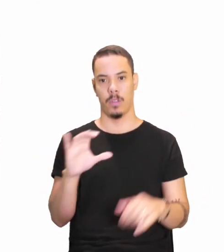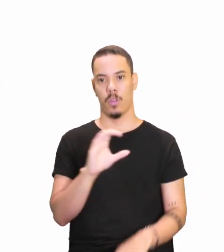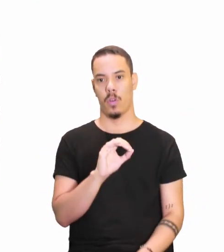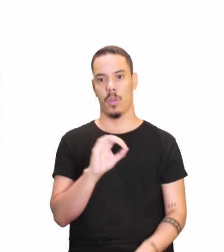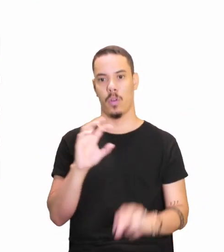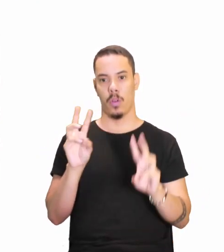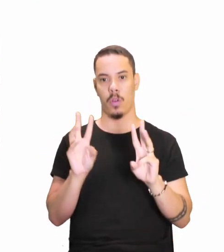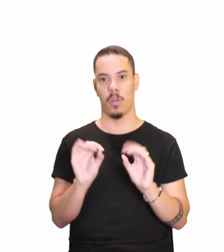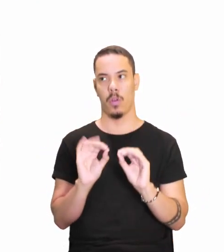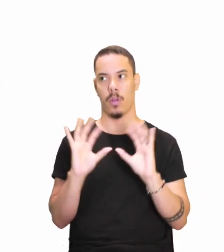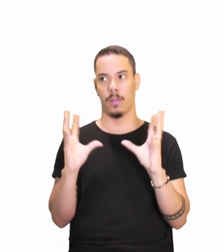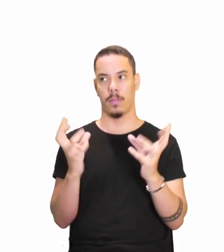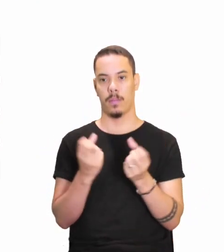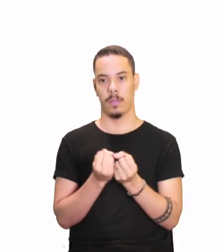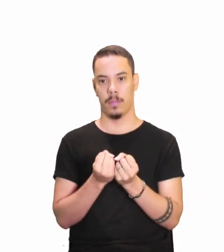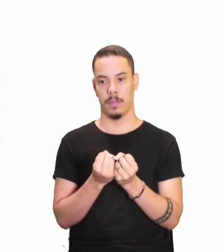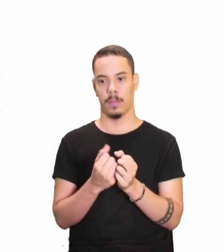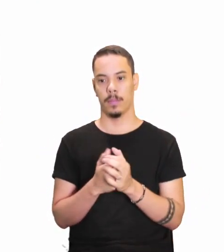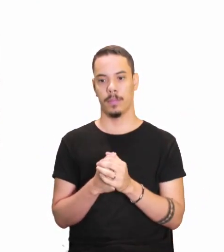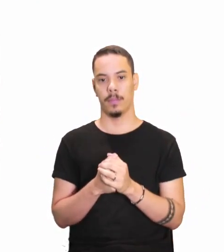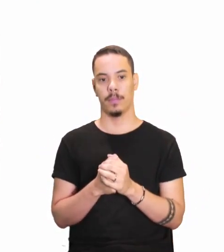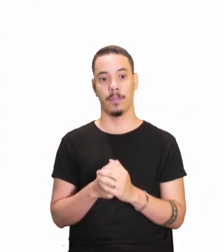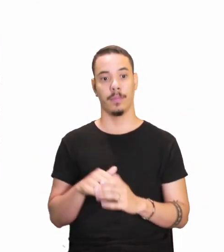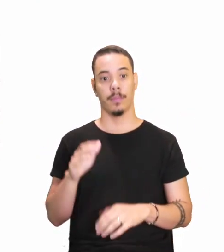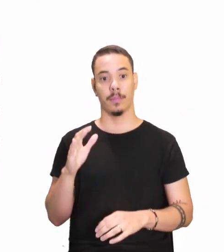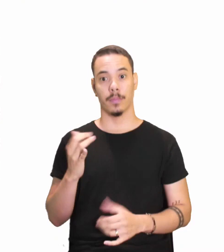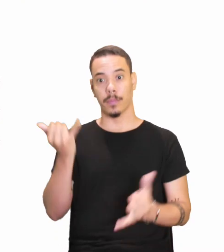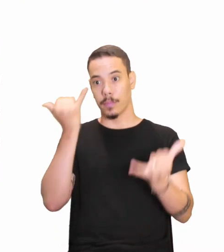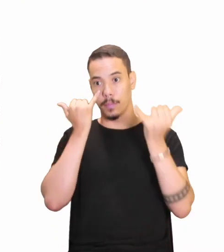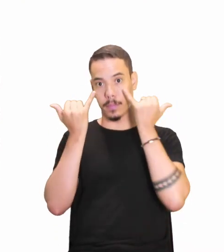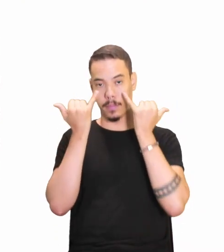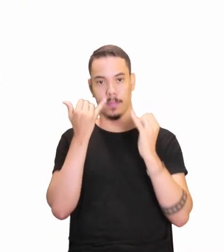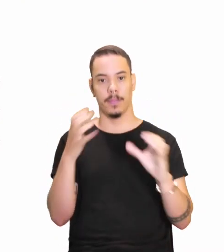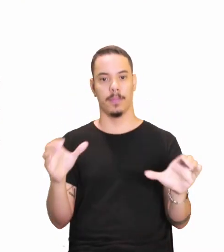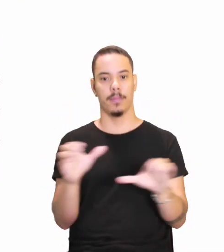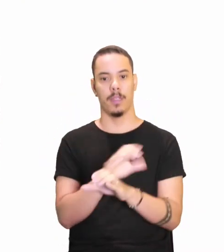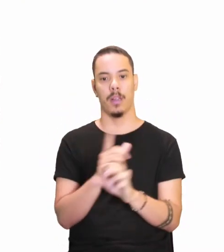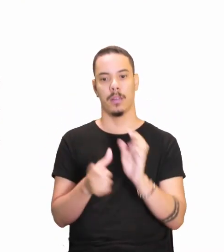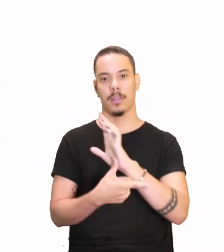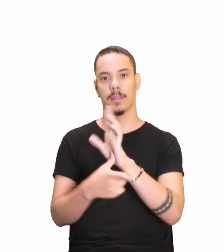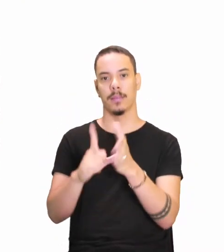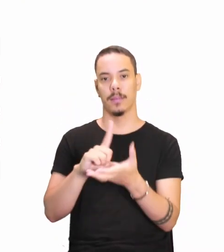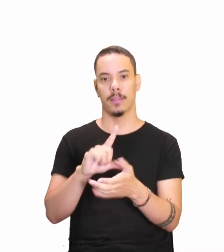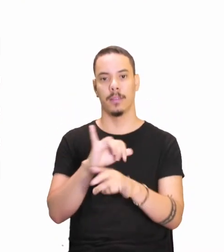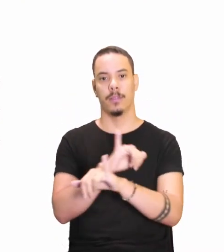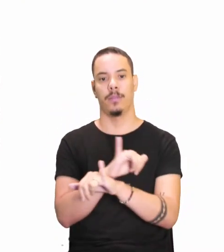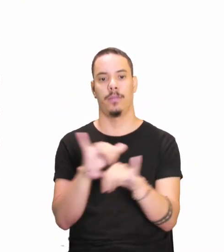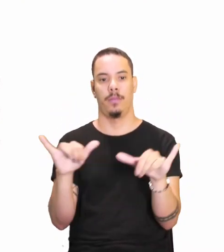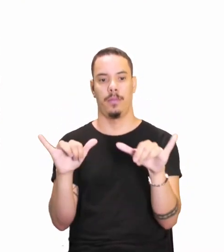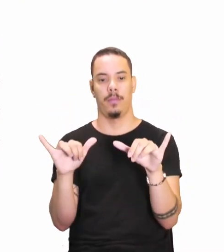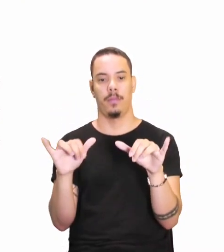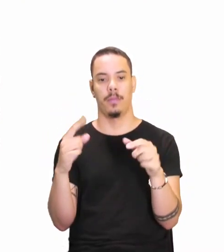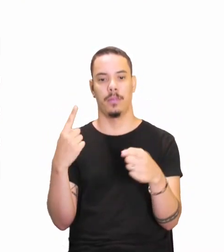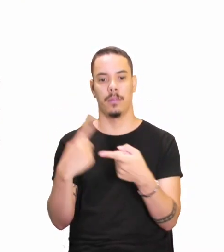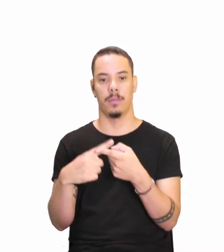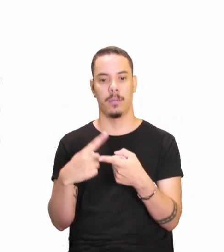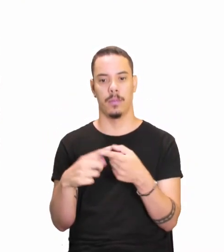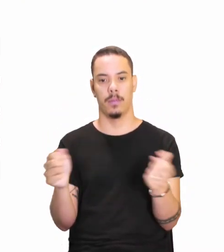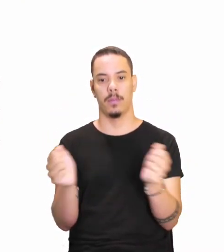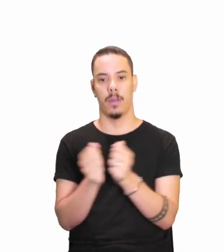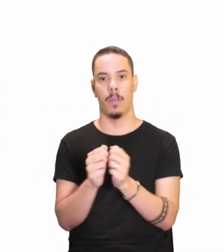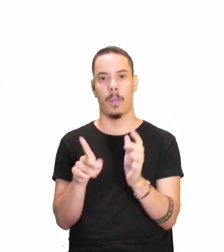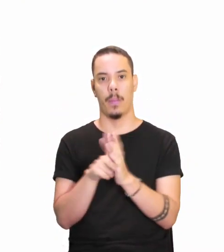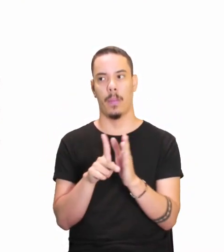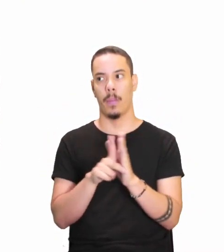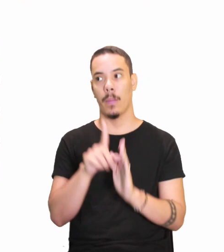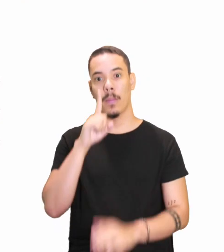Os dados integram o mais completo relatório global já divulgado pela organização sobre zonas de